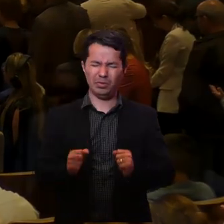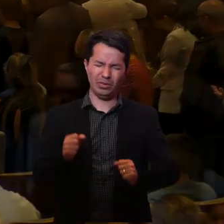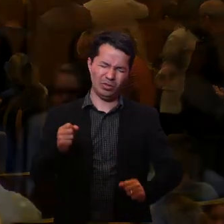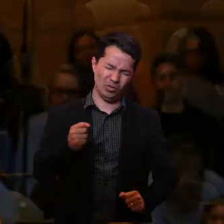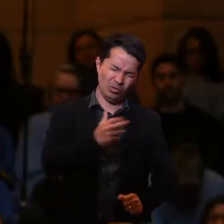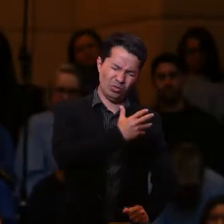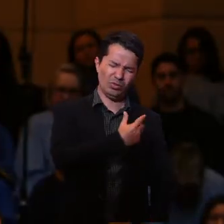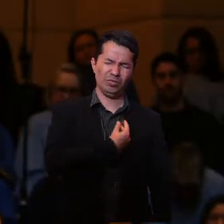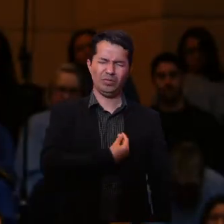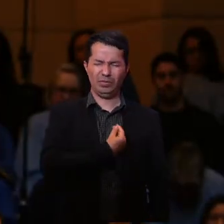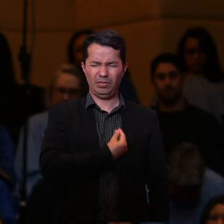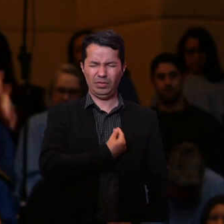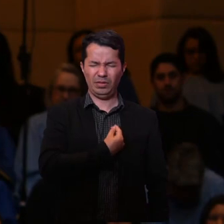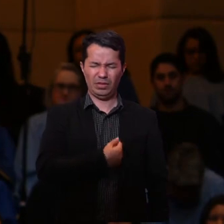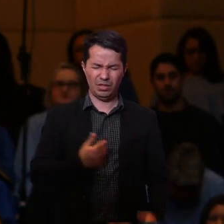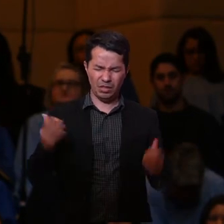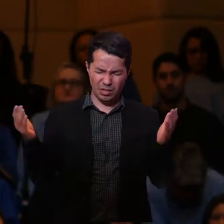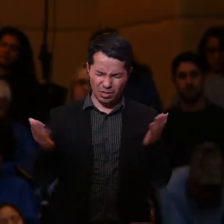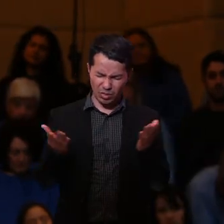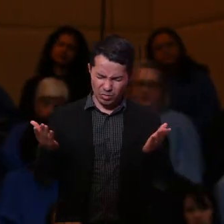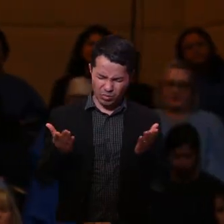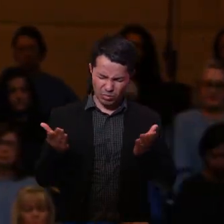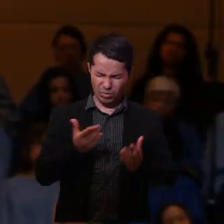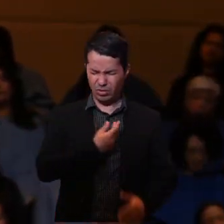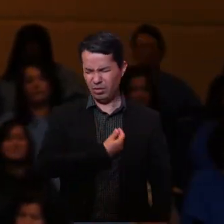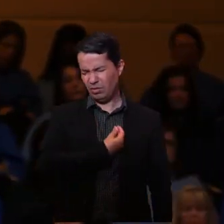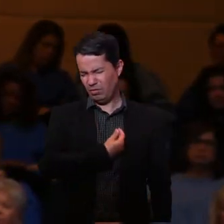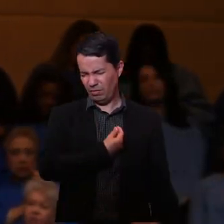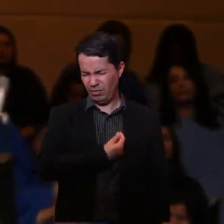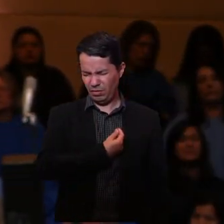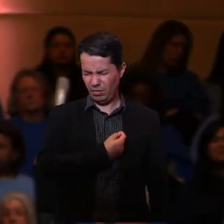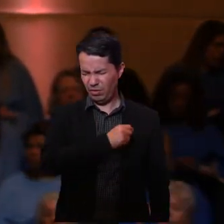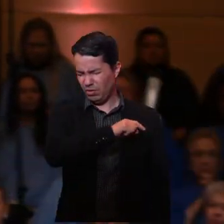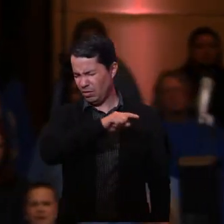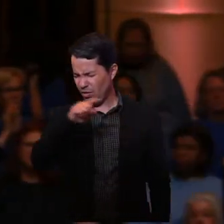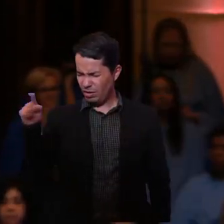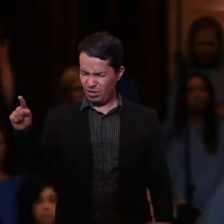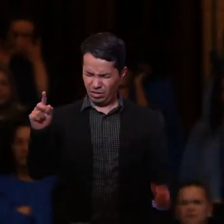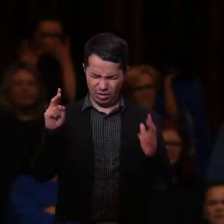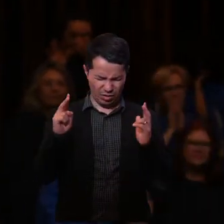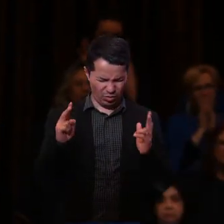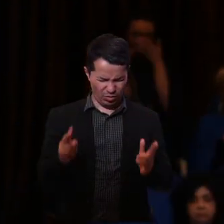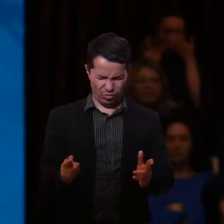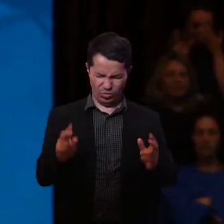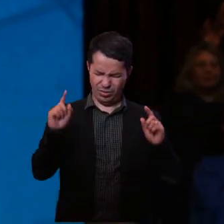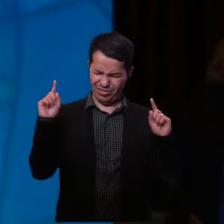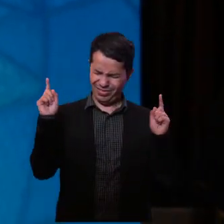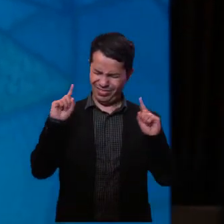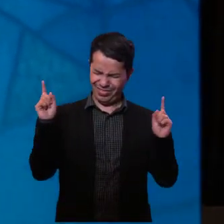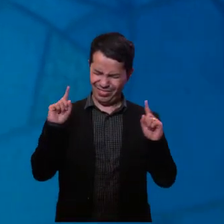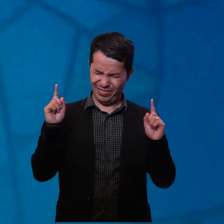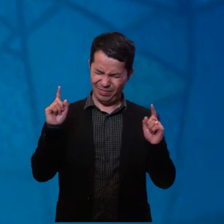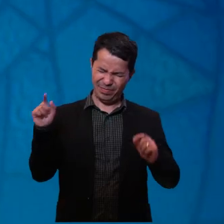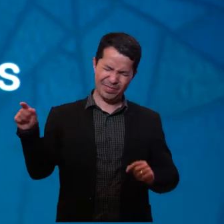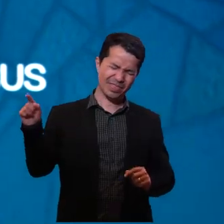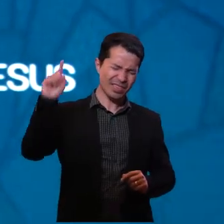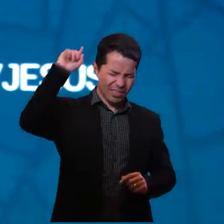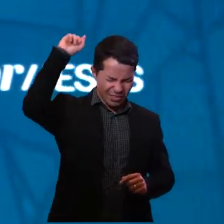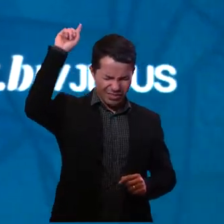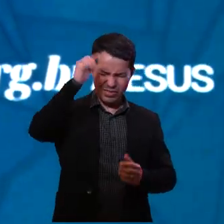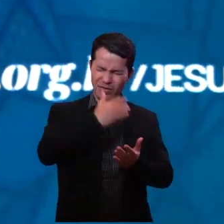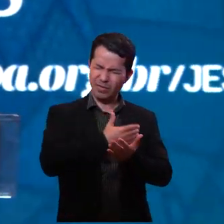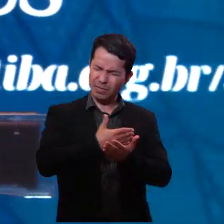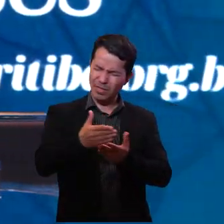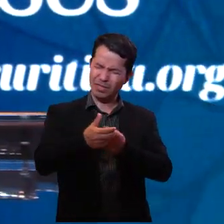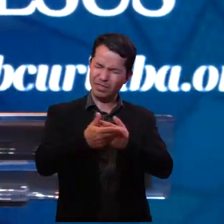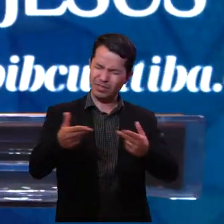vida nesta vida, que eles não sejam os mesmos, que o Senhor comece algo maravilhoso. Eu quero